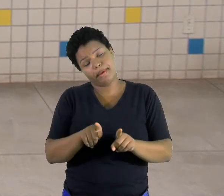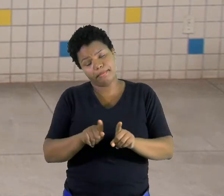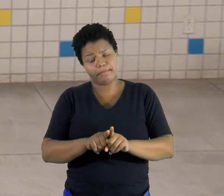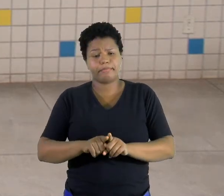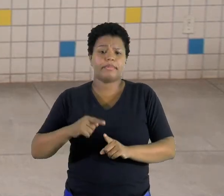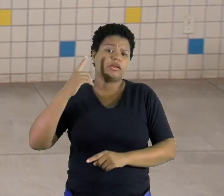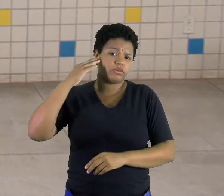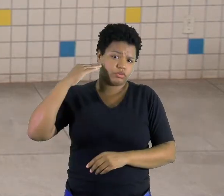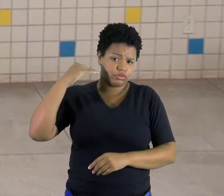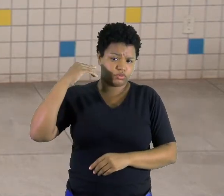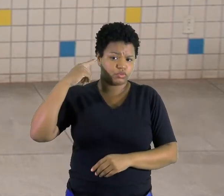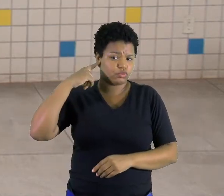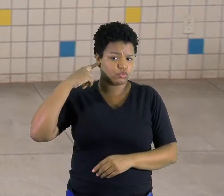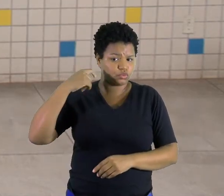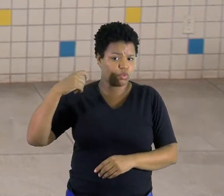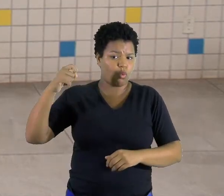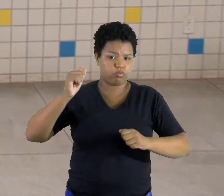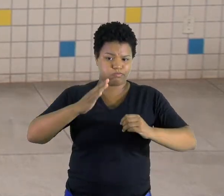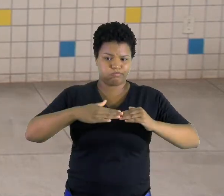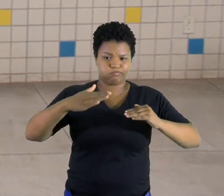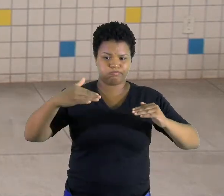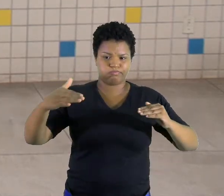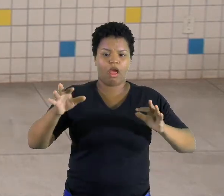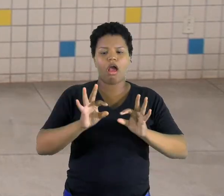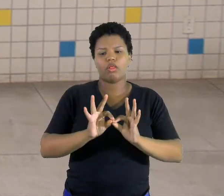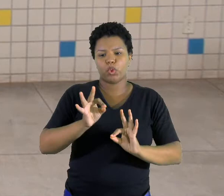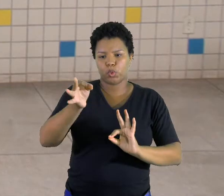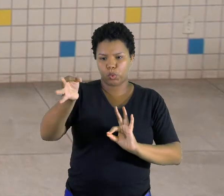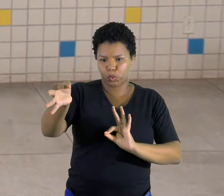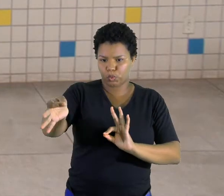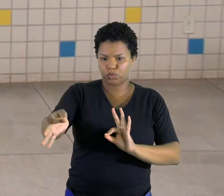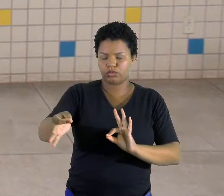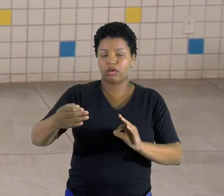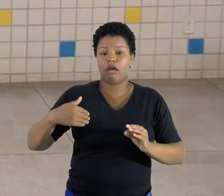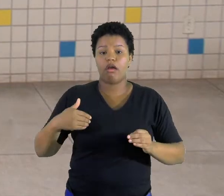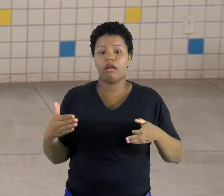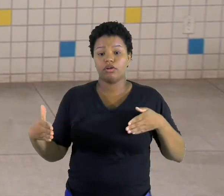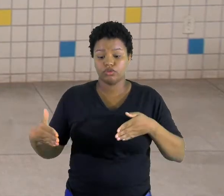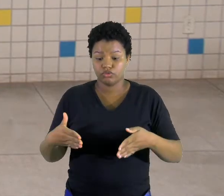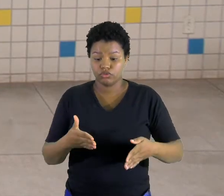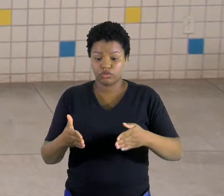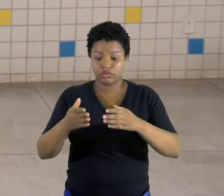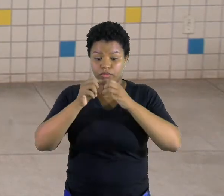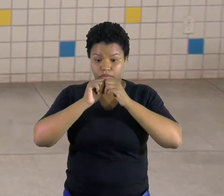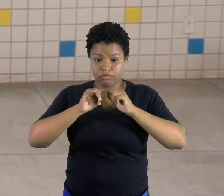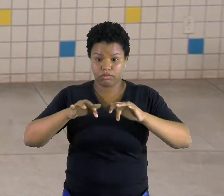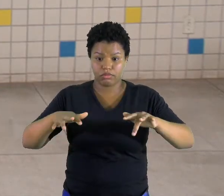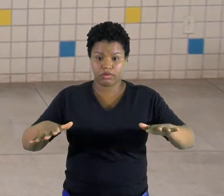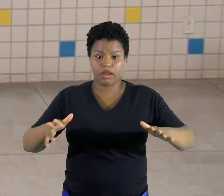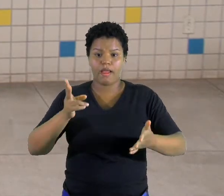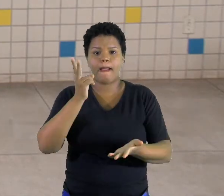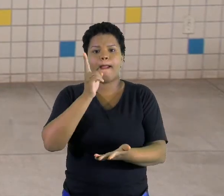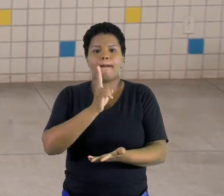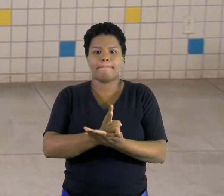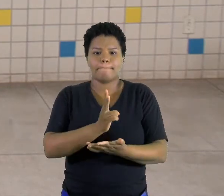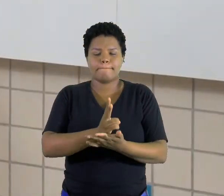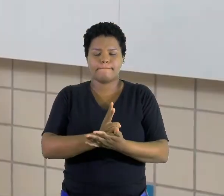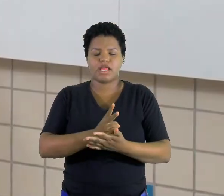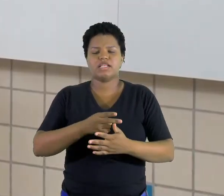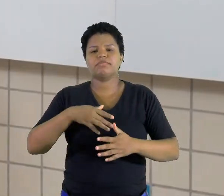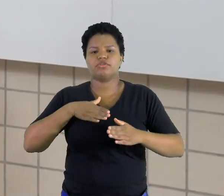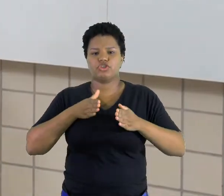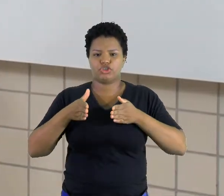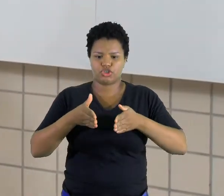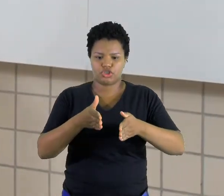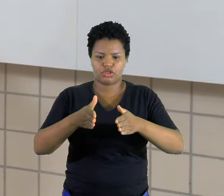também são longitudinais, ou seja, a direção da propagação é a mesma direção da vibração. A aula